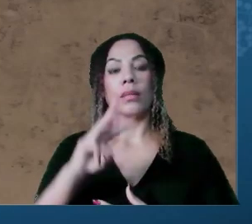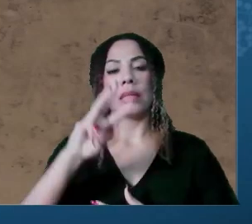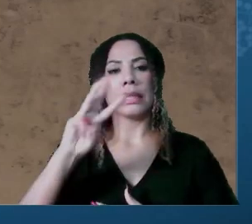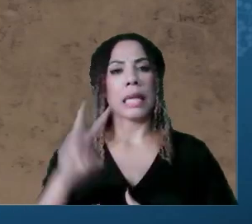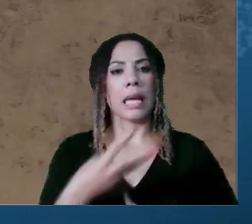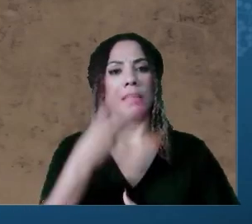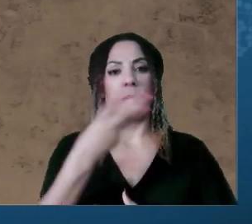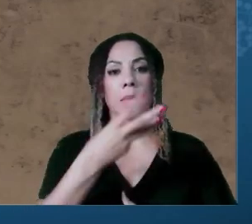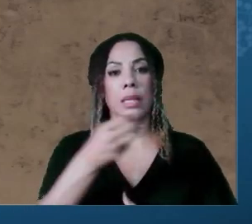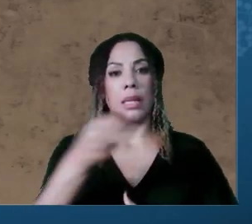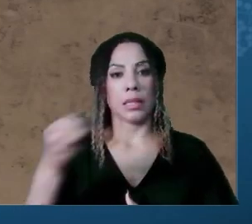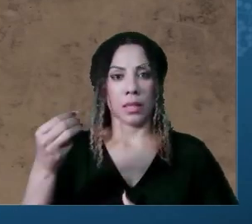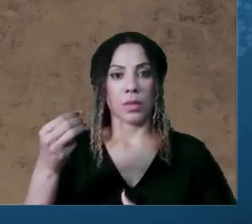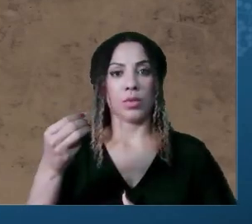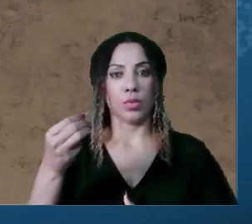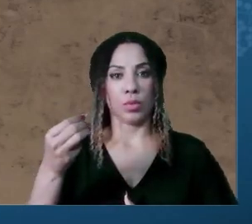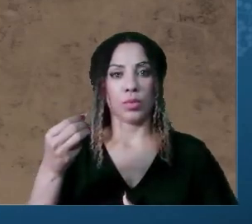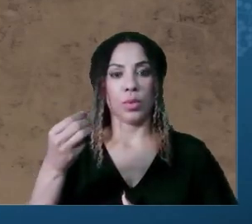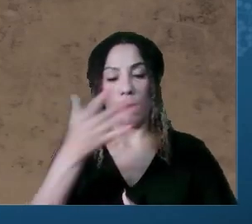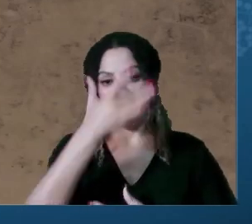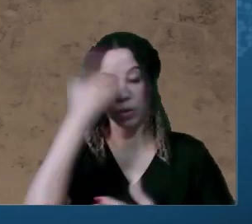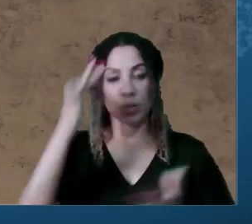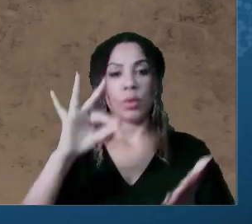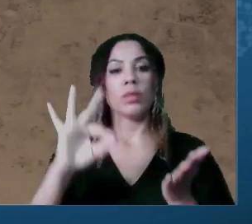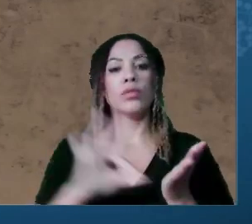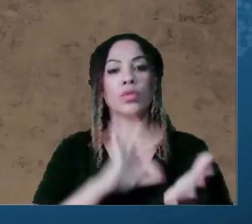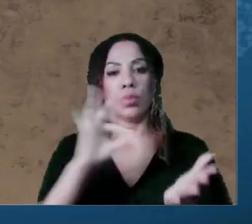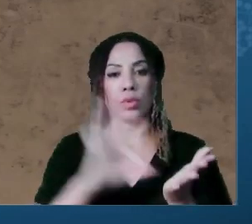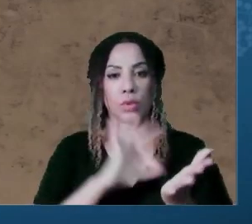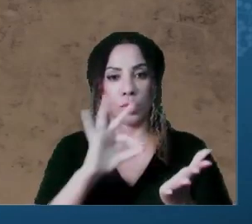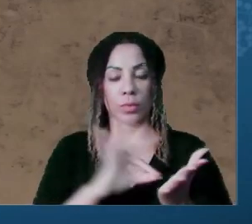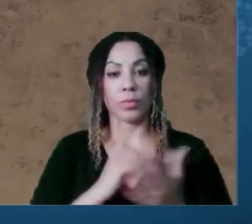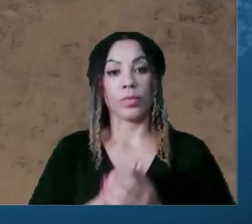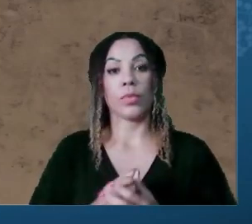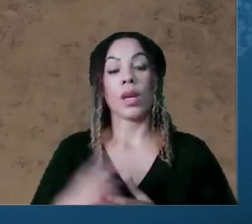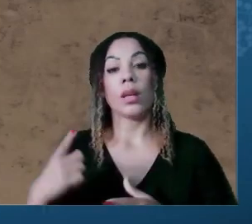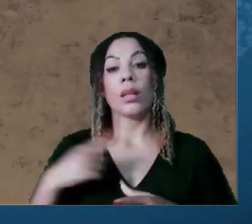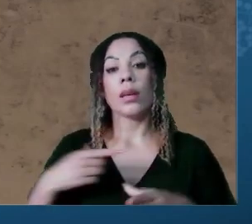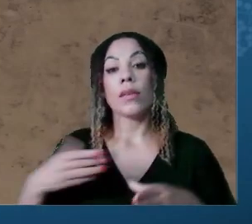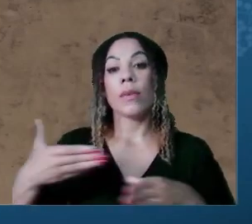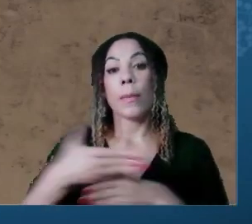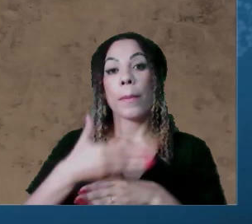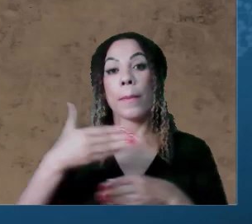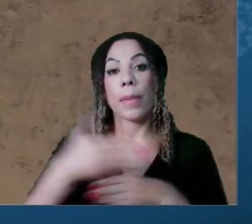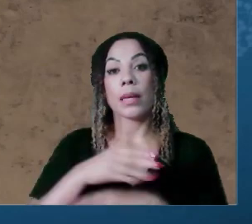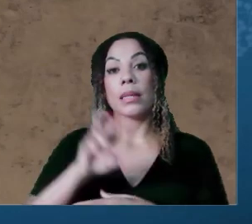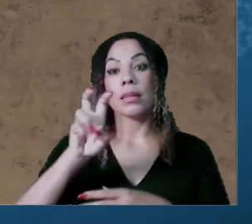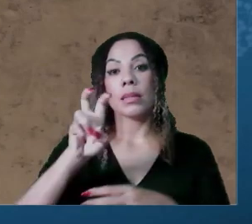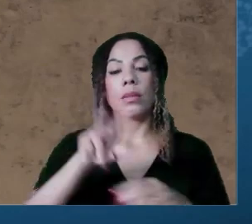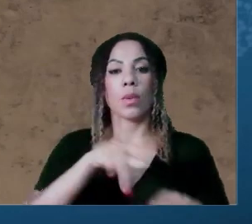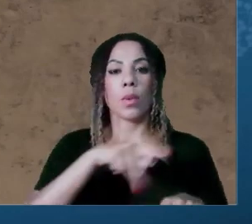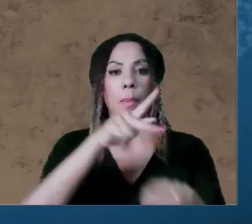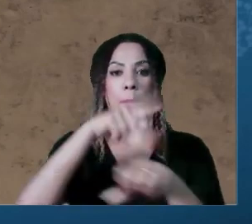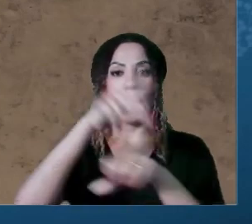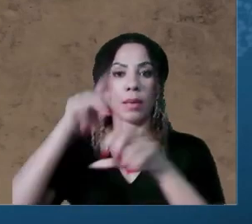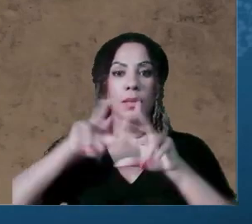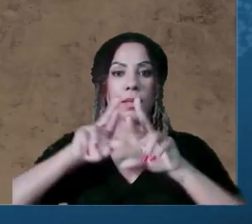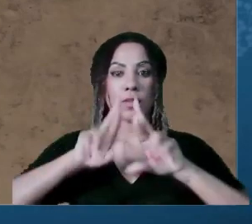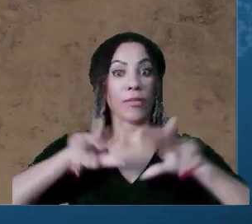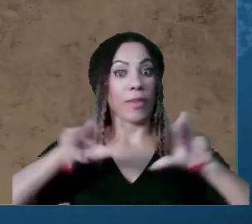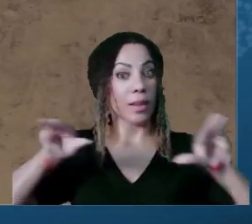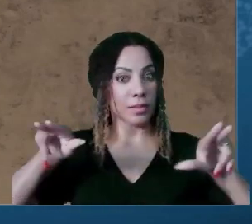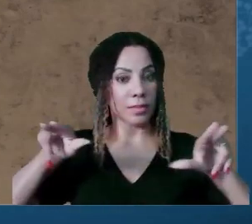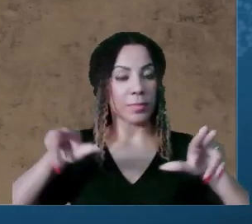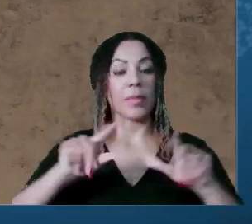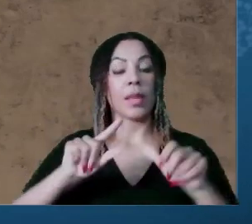3.300 inscritos, com participação de 5 países diferentes, né, pela